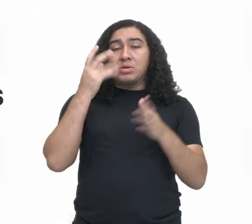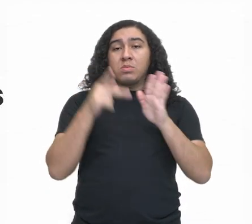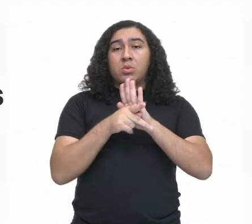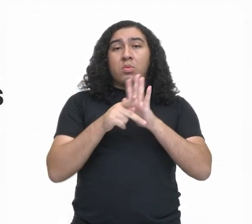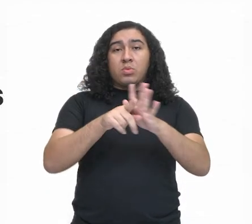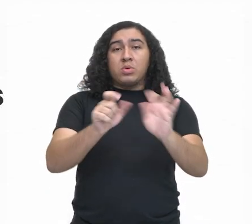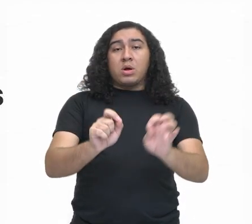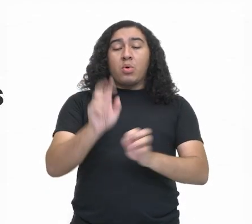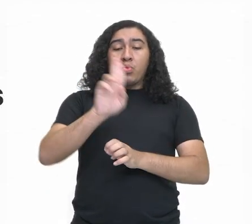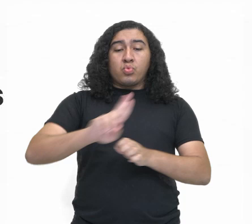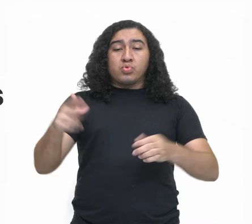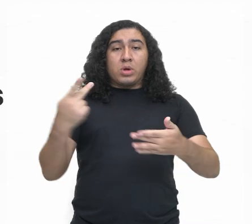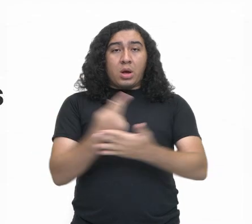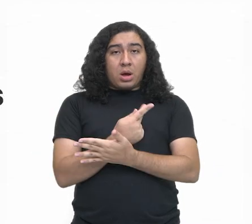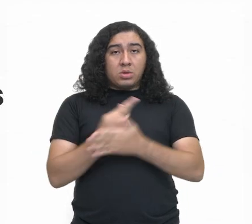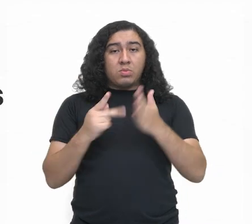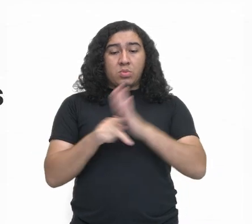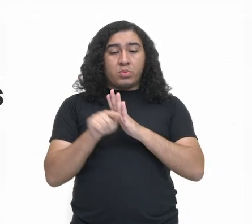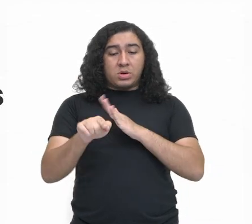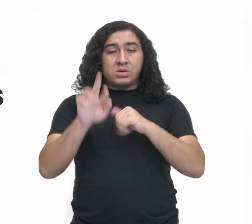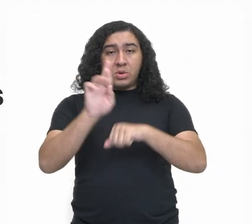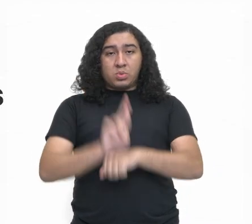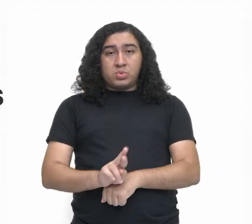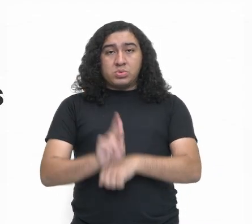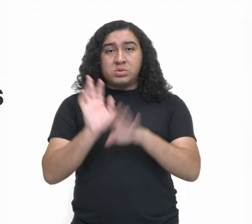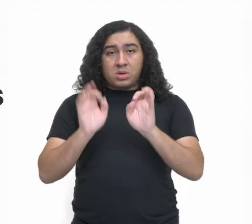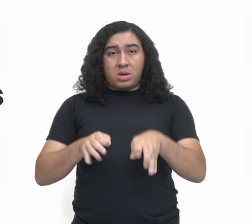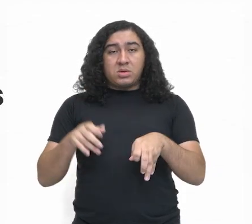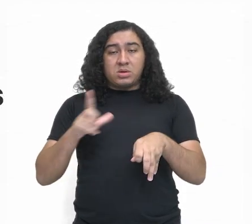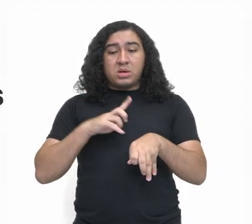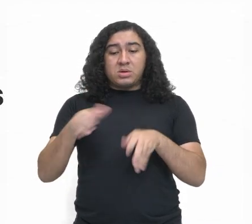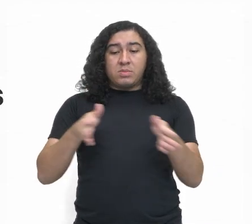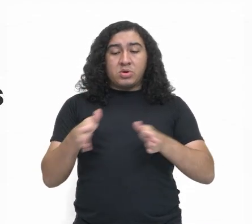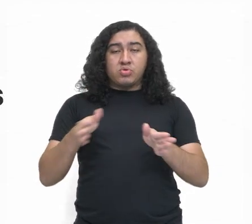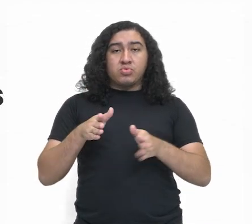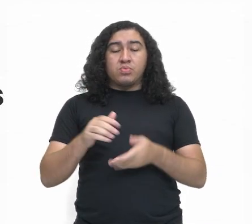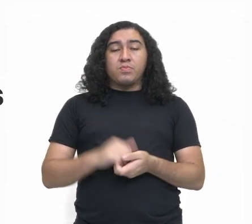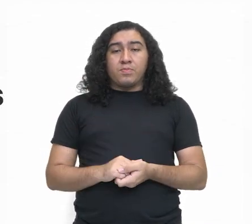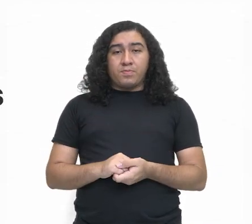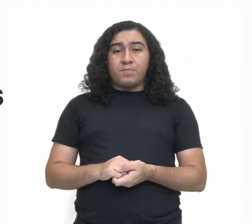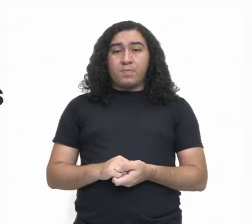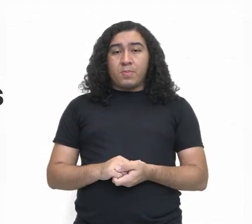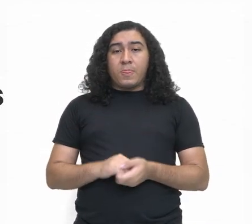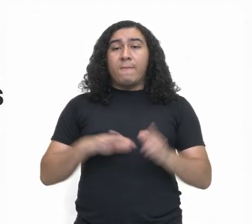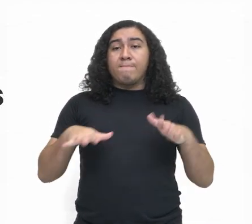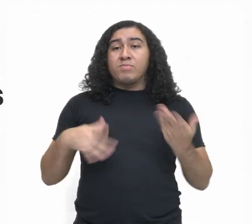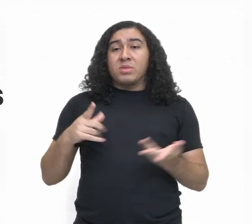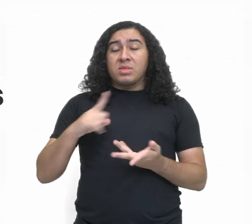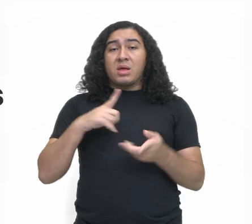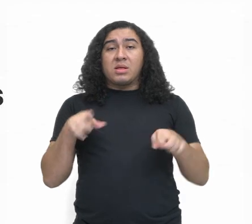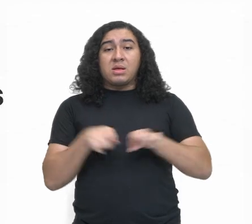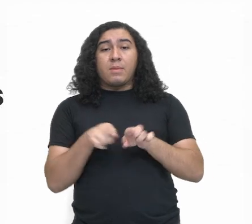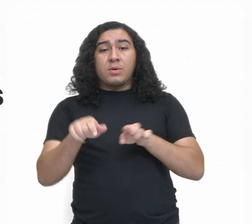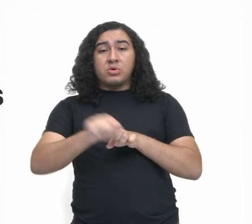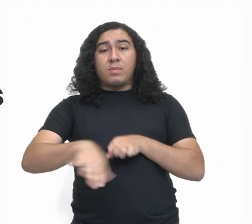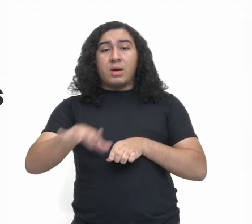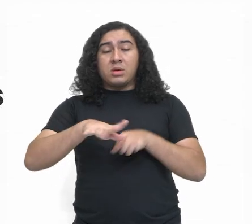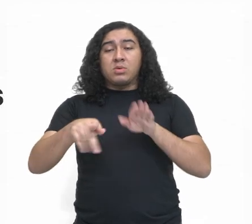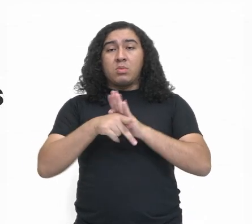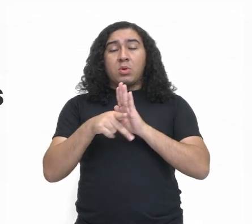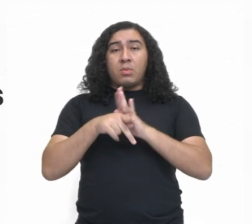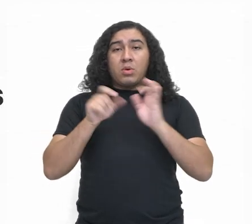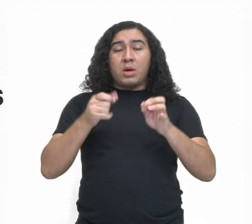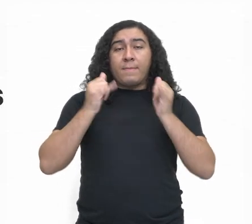ao mau uso desse recurso, né, da era digital. Então, nós temos aqui no campo da militância,